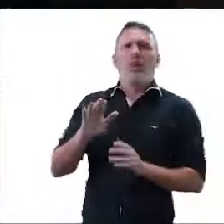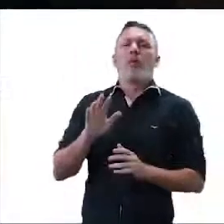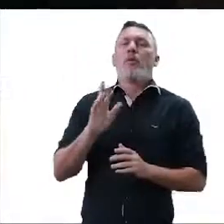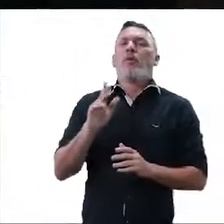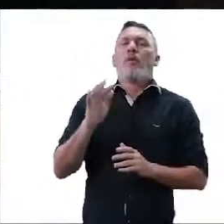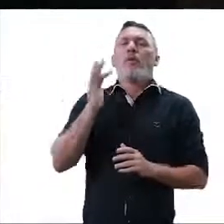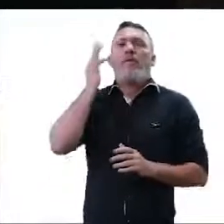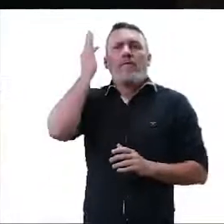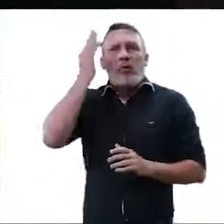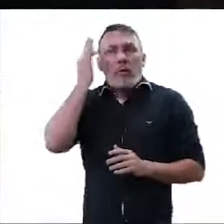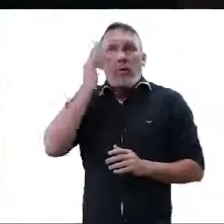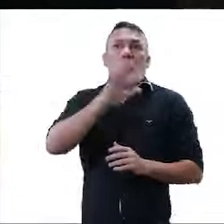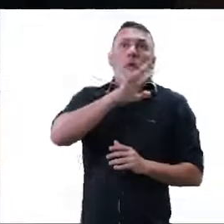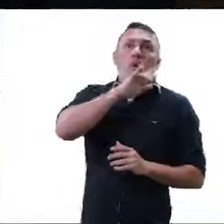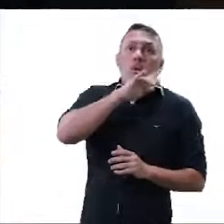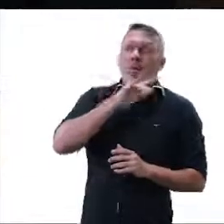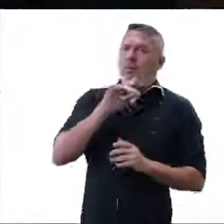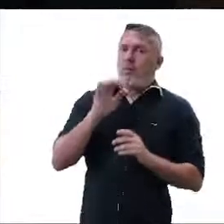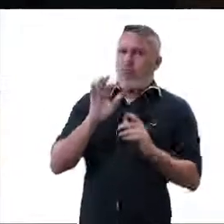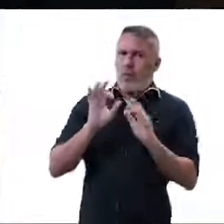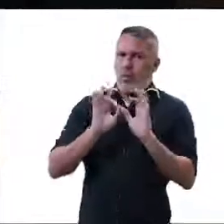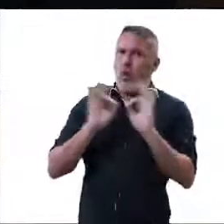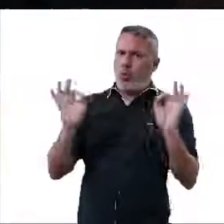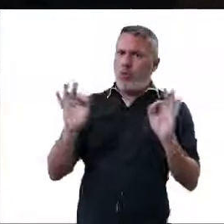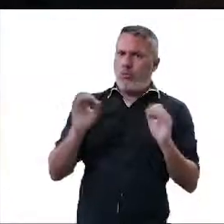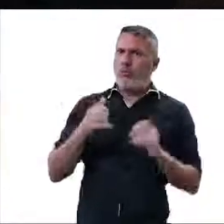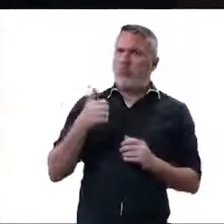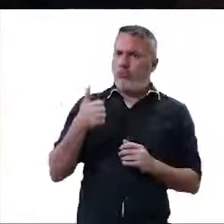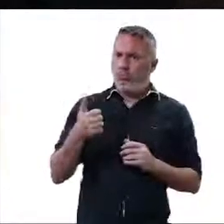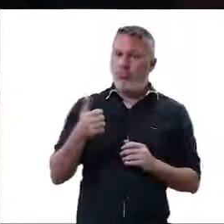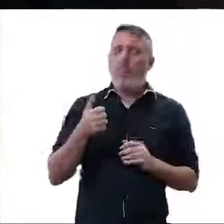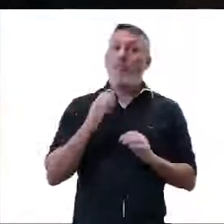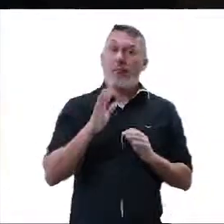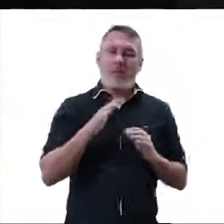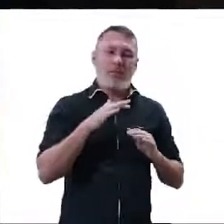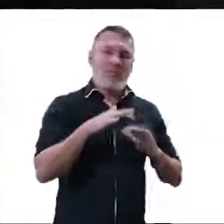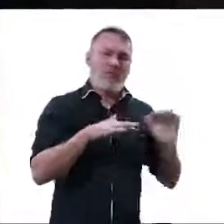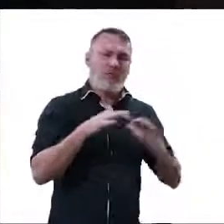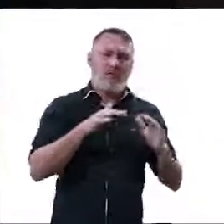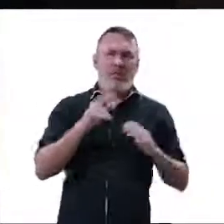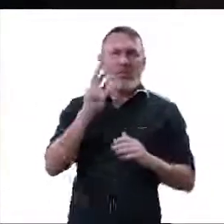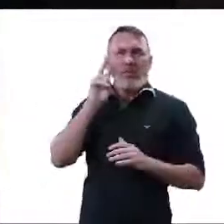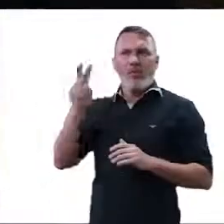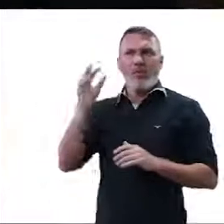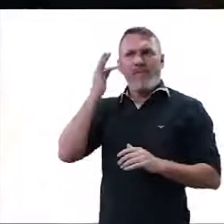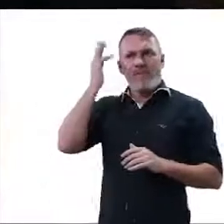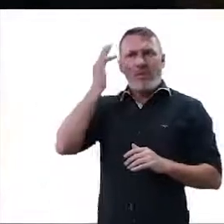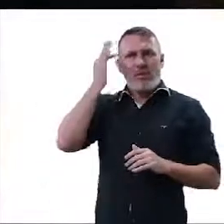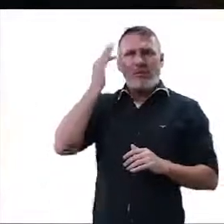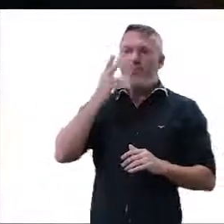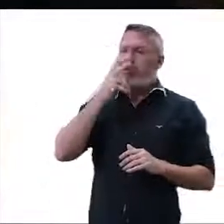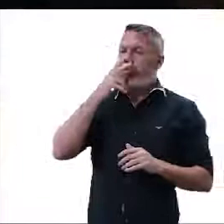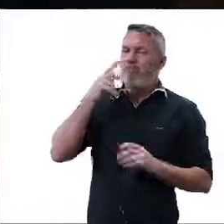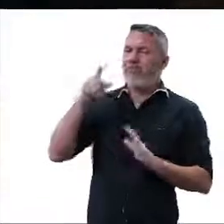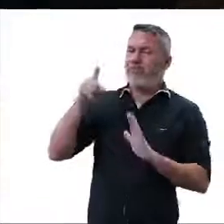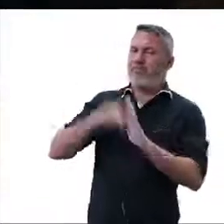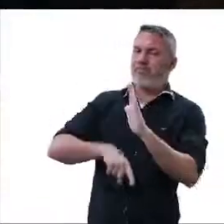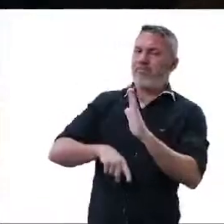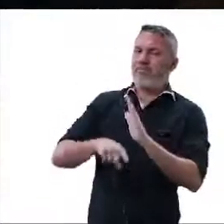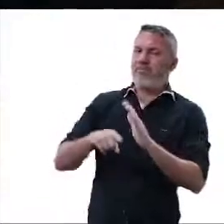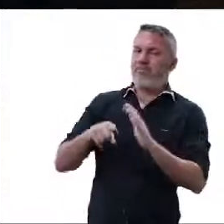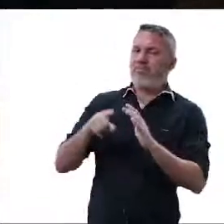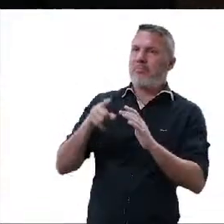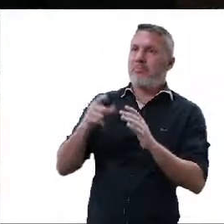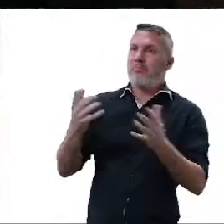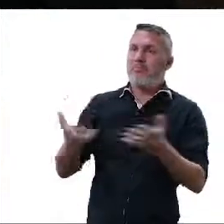a filosofia não é ruim, a filosofia é excelente, mas a visão que esses indivíduos tinham da filosofia era a pior possível.